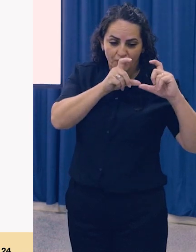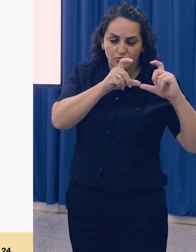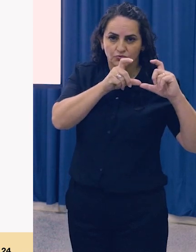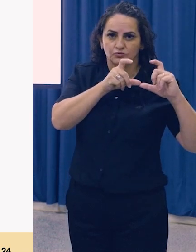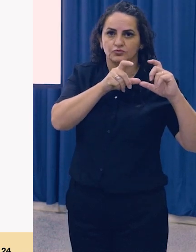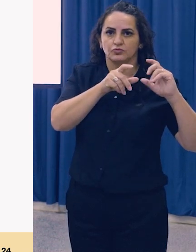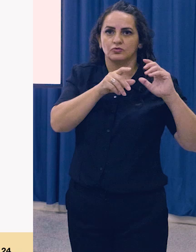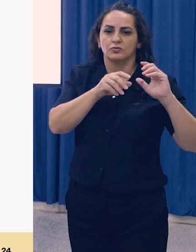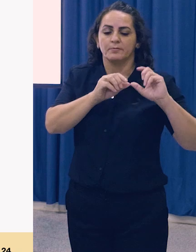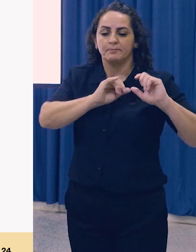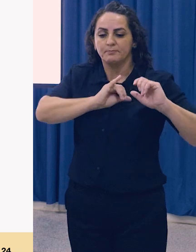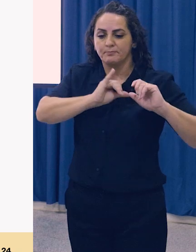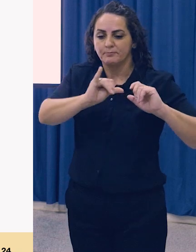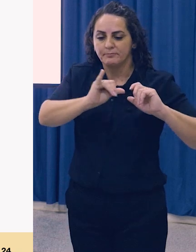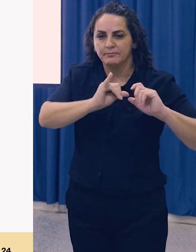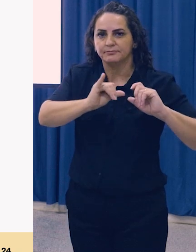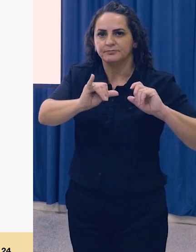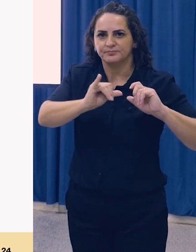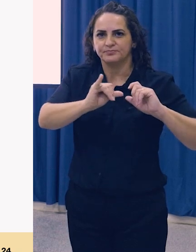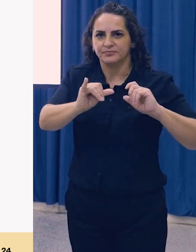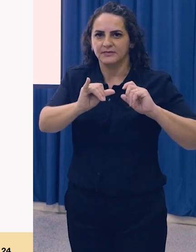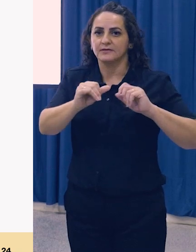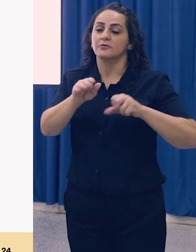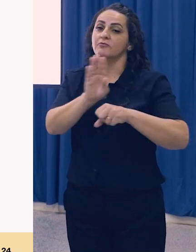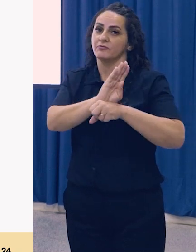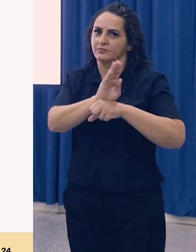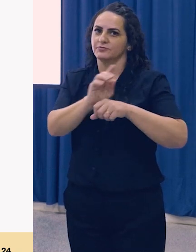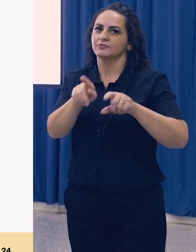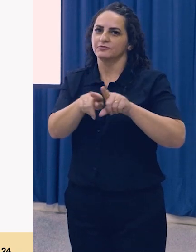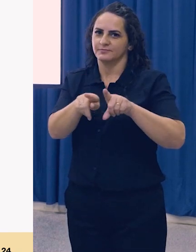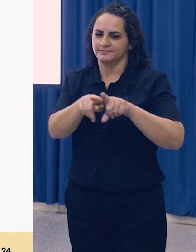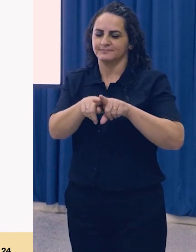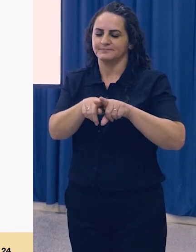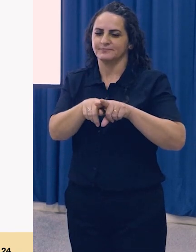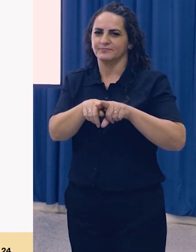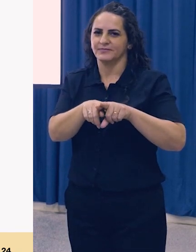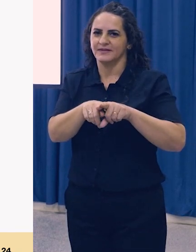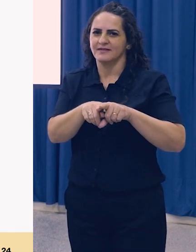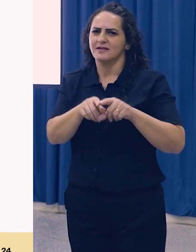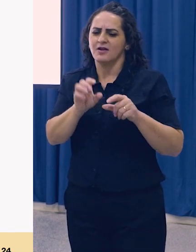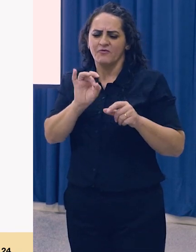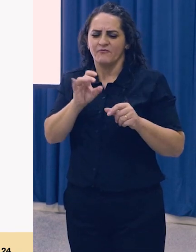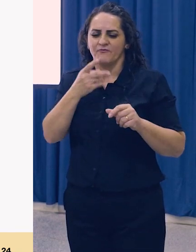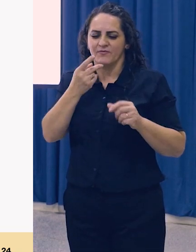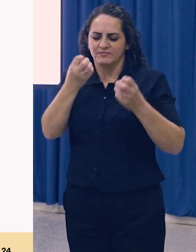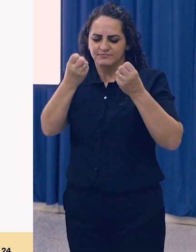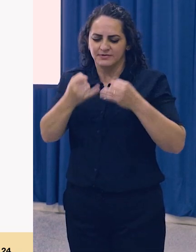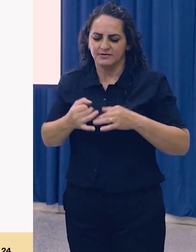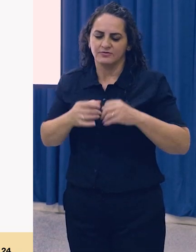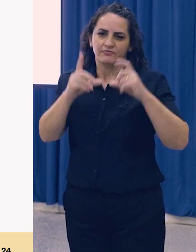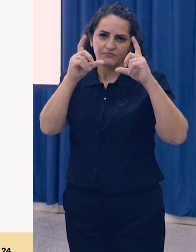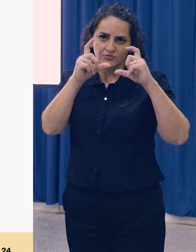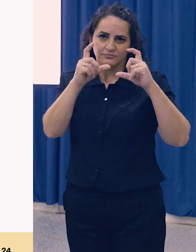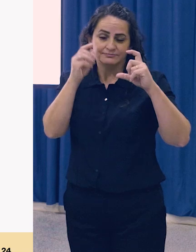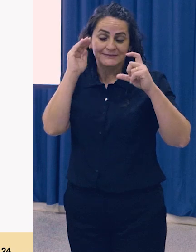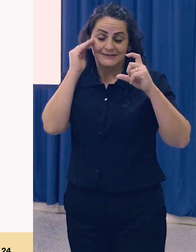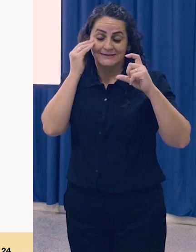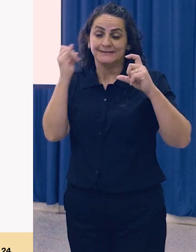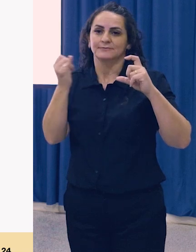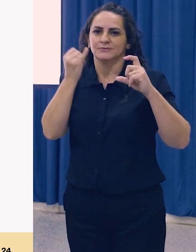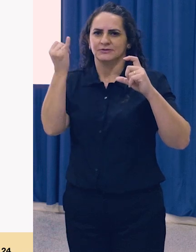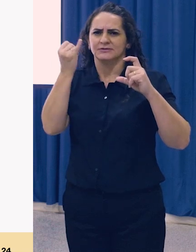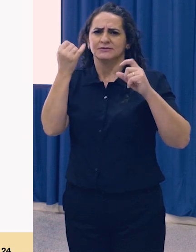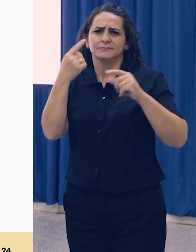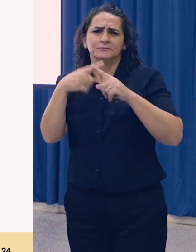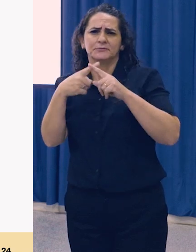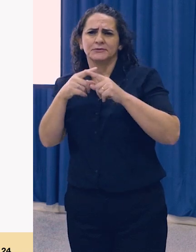fotos para o pôster, fotos e vídeos, né? Mas falando dos fotos, é mais fácil de entender a importância disso, porque depois, senão, a gente só